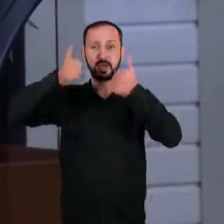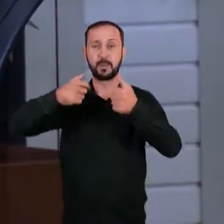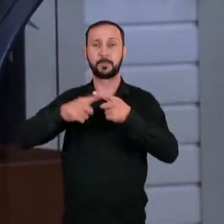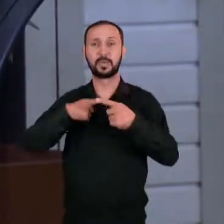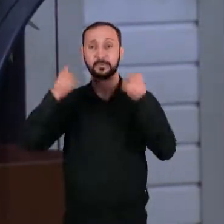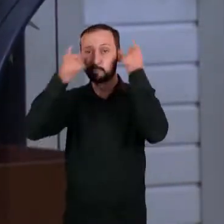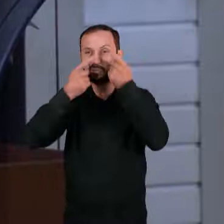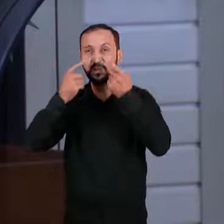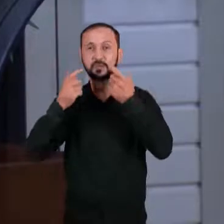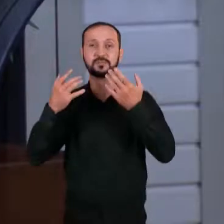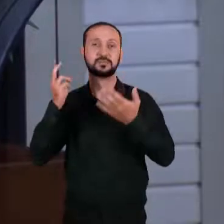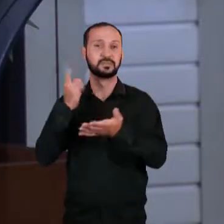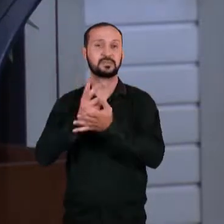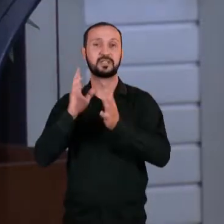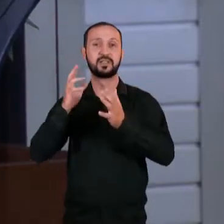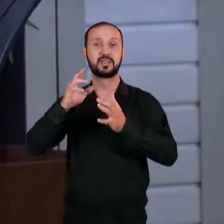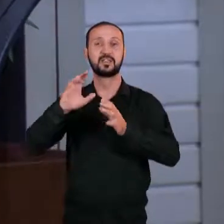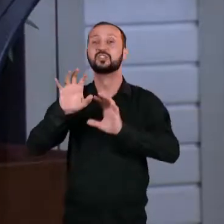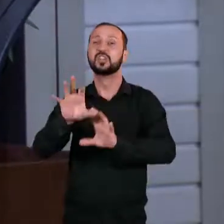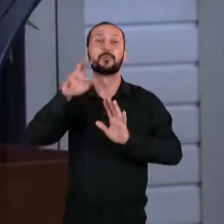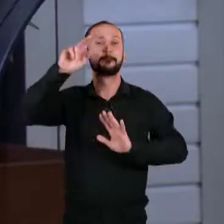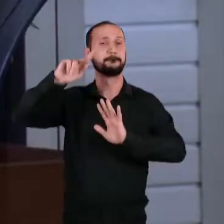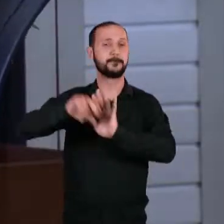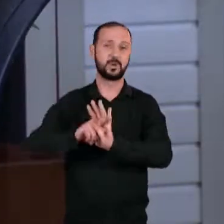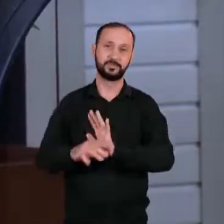preocupadas. Então, tem até um